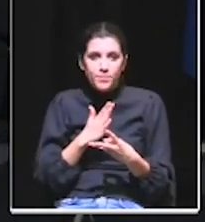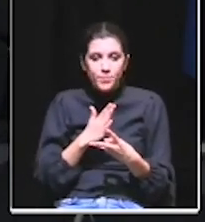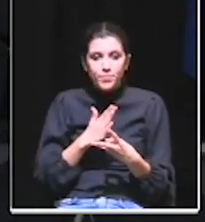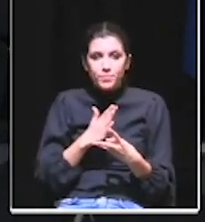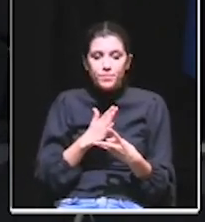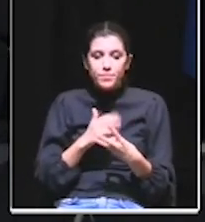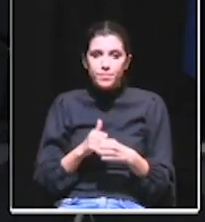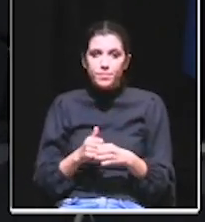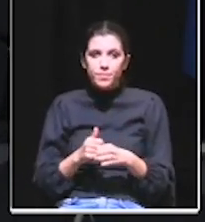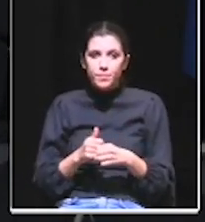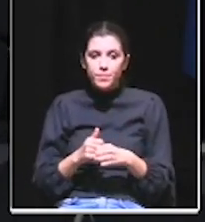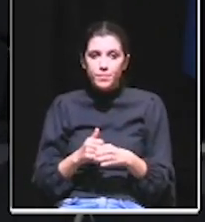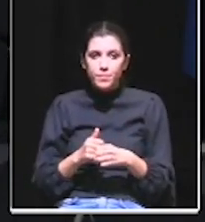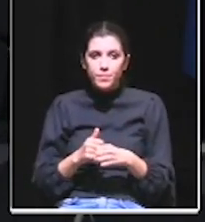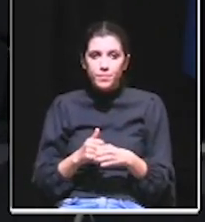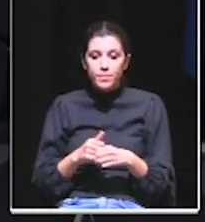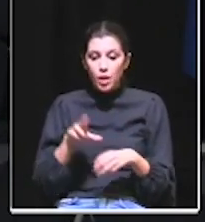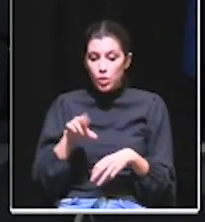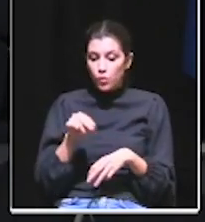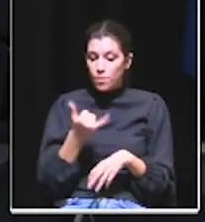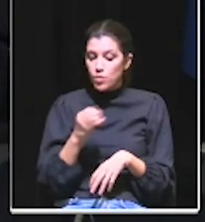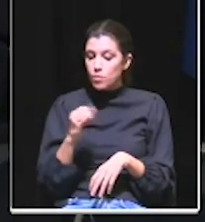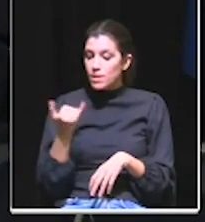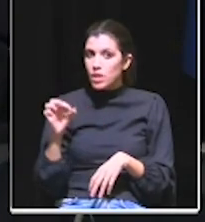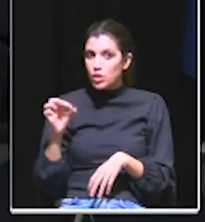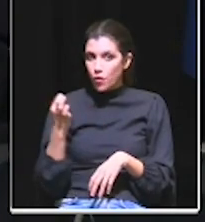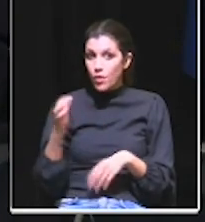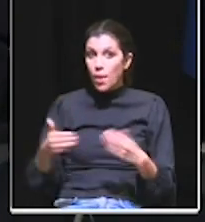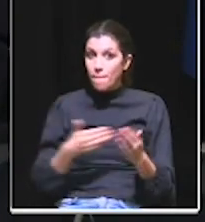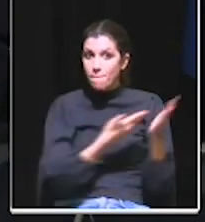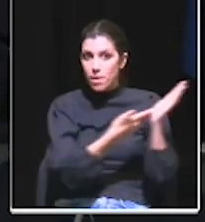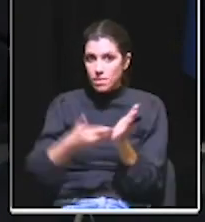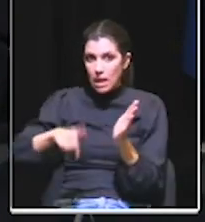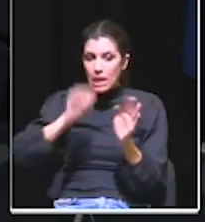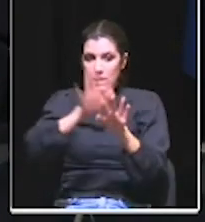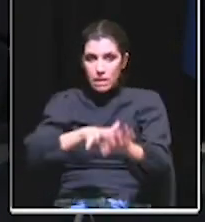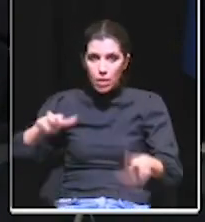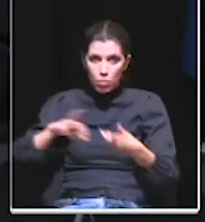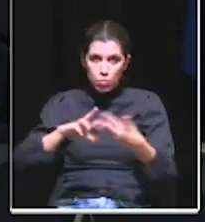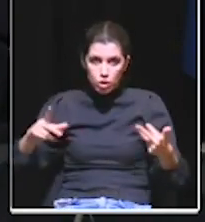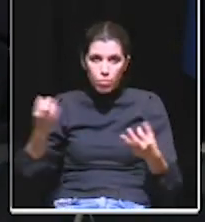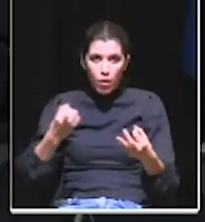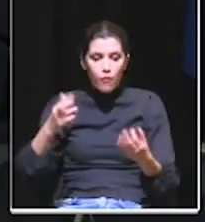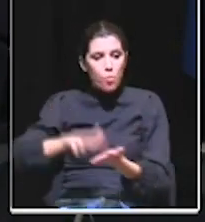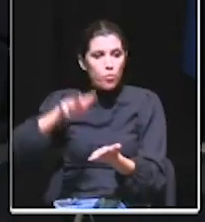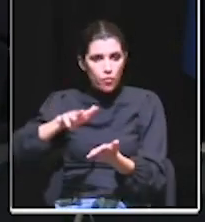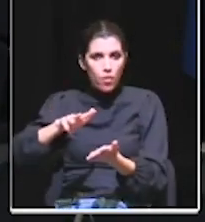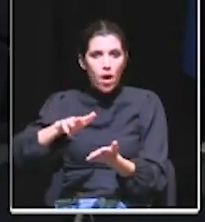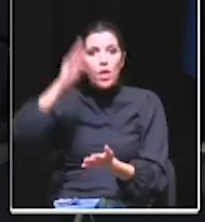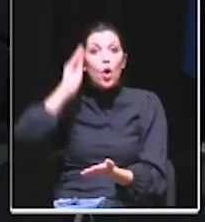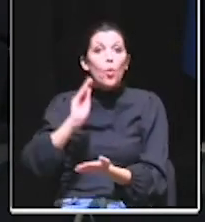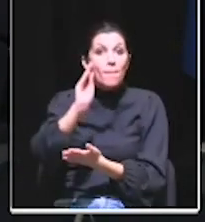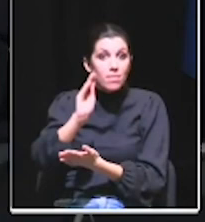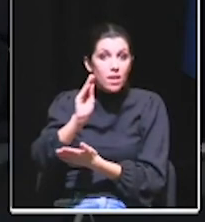que possa ser útil. Já em novembro de 2018, nós apresentámos nesta Assembleia Municipal e foi aprovada uma